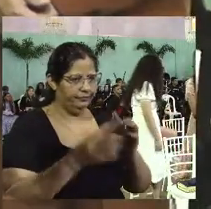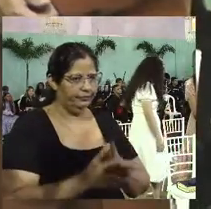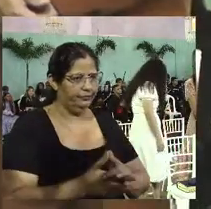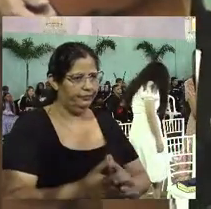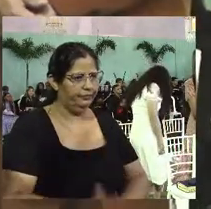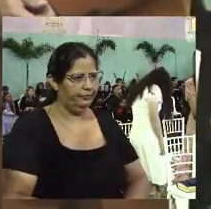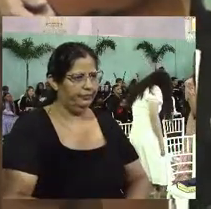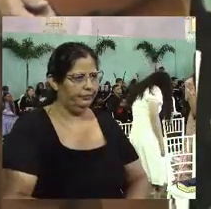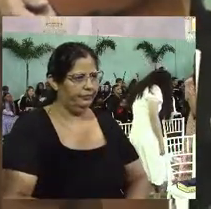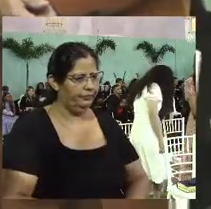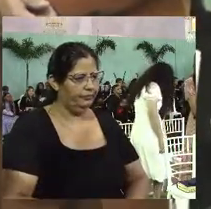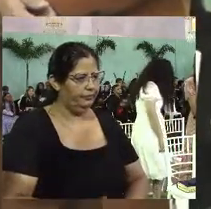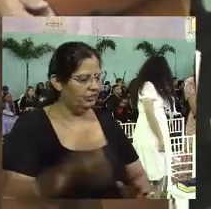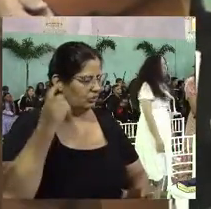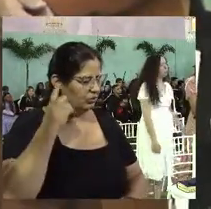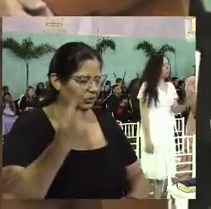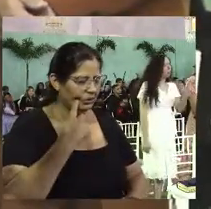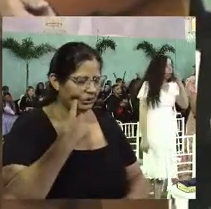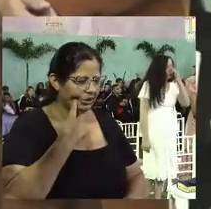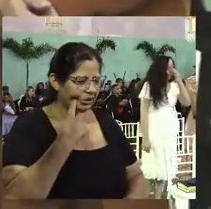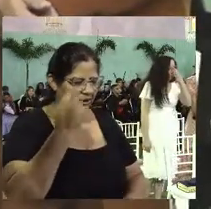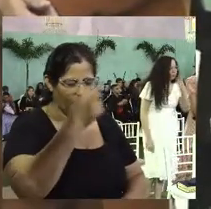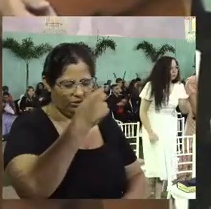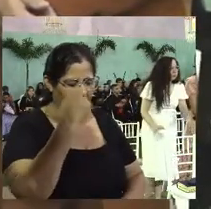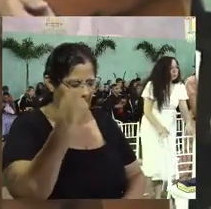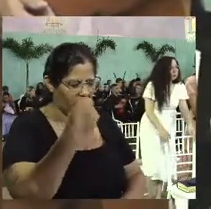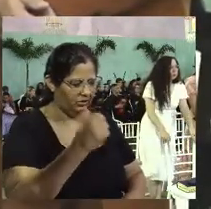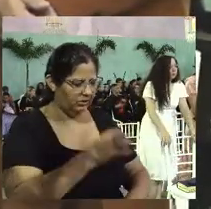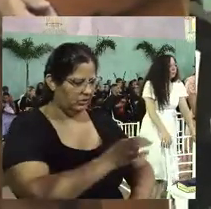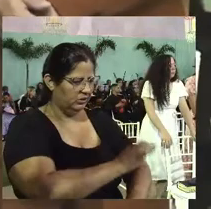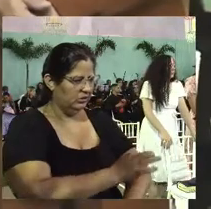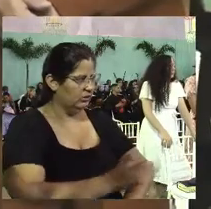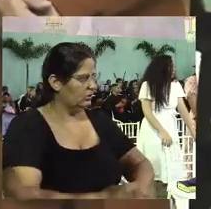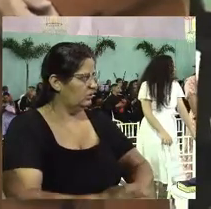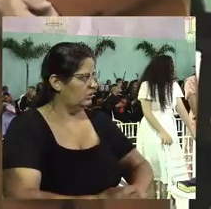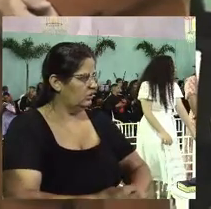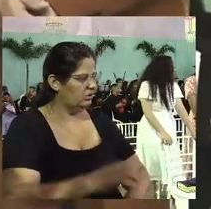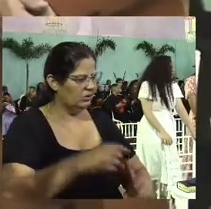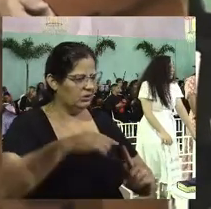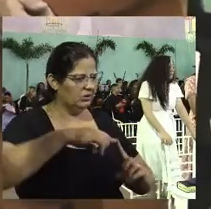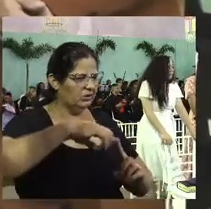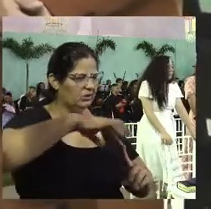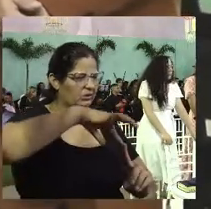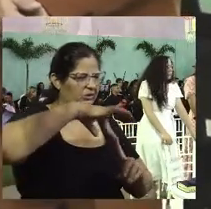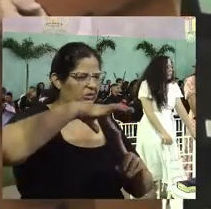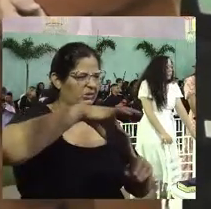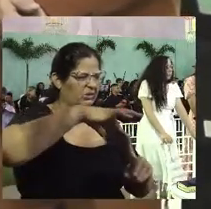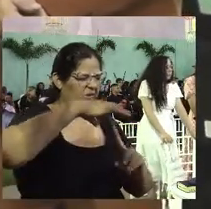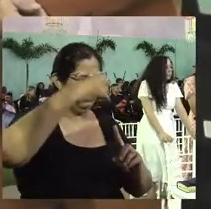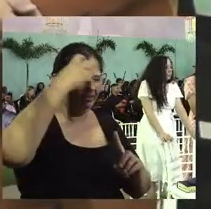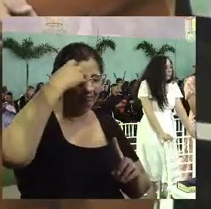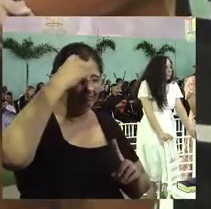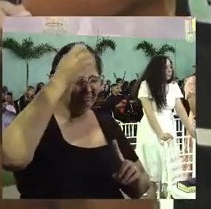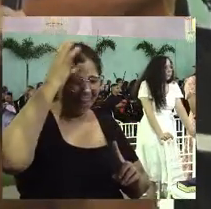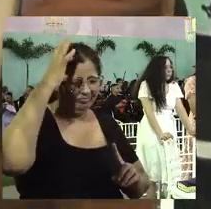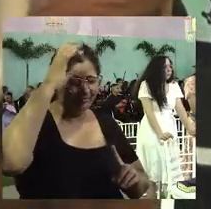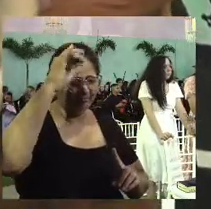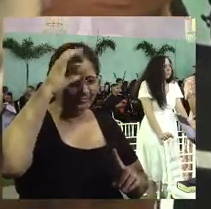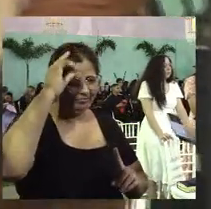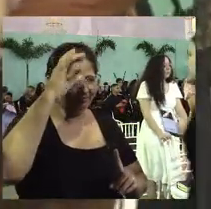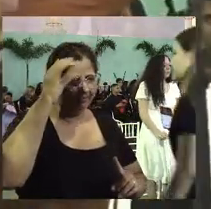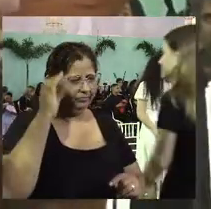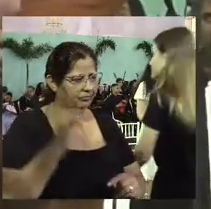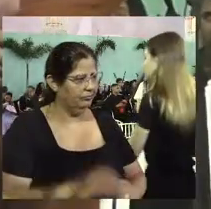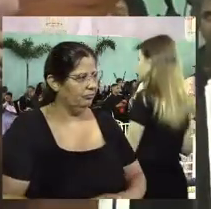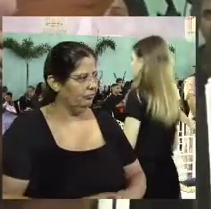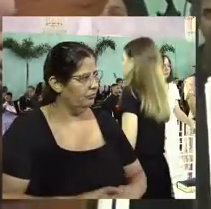catarata surdez diabetes caroços problema na coluna enxaqueca seja qual for